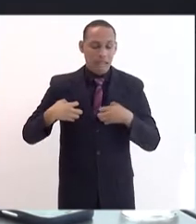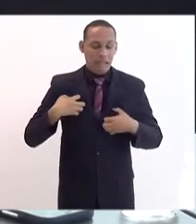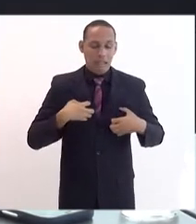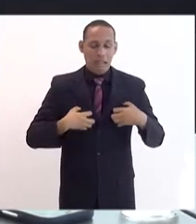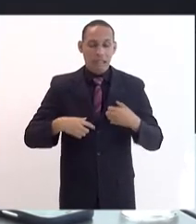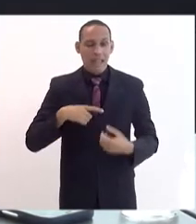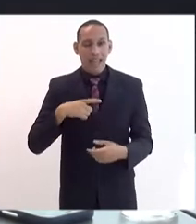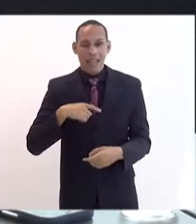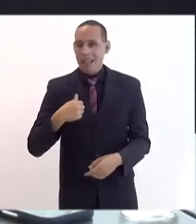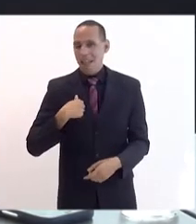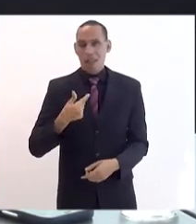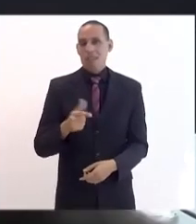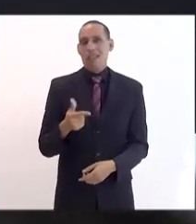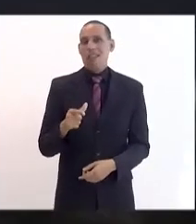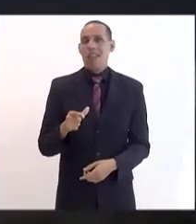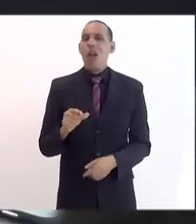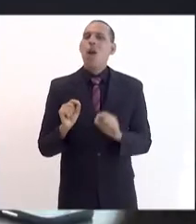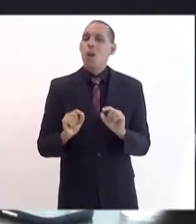vivo.